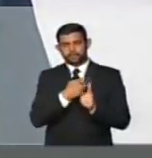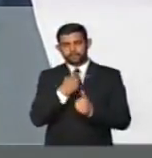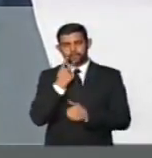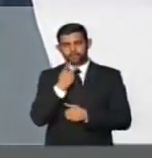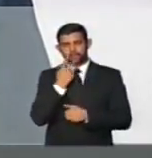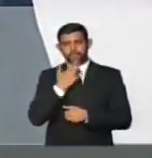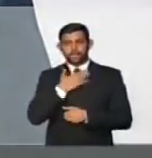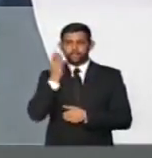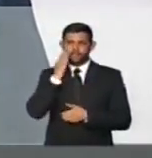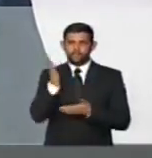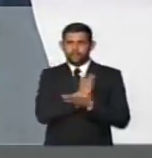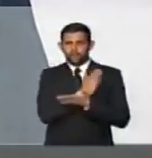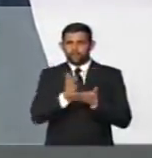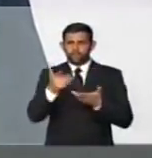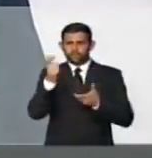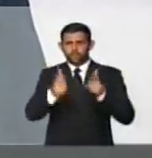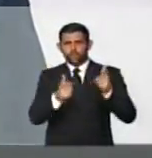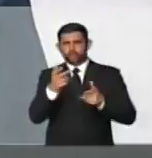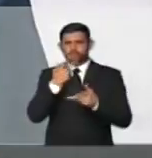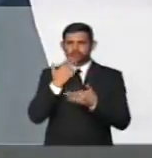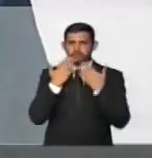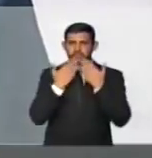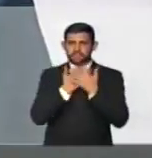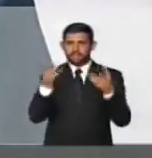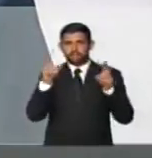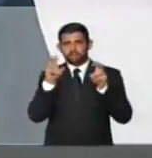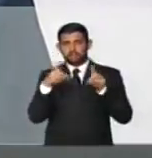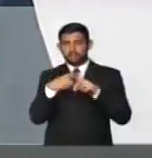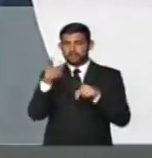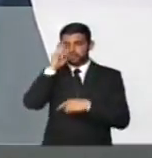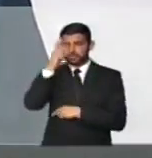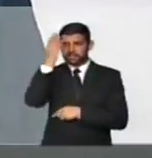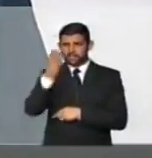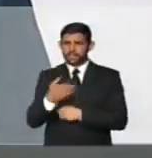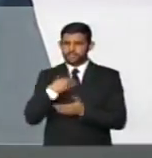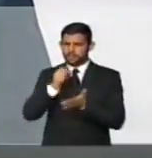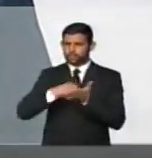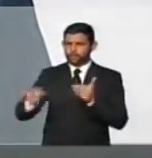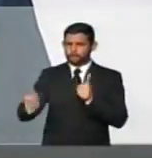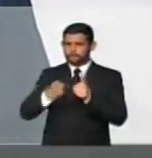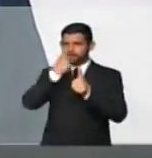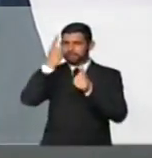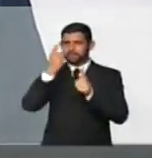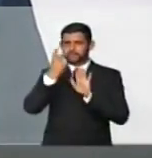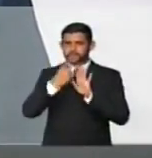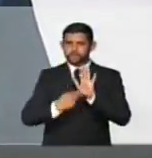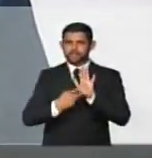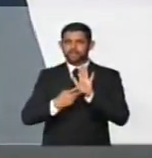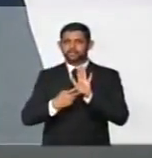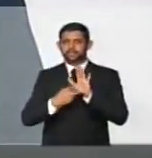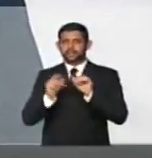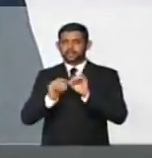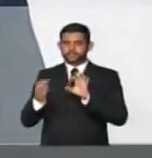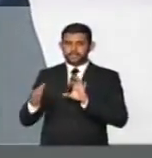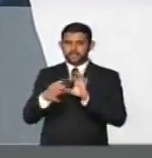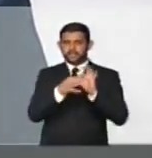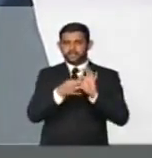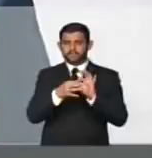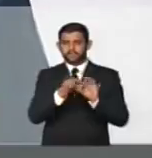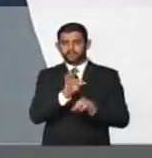Eu soube que alguns outros colocaram isso aqui, mas Vossa Excelência é o autor primeiro de fazer a